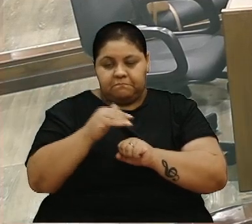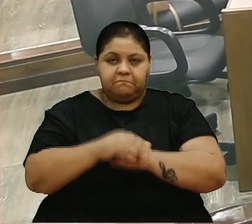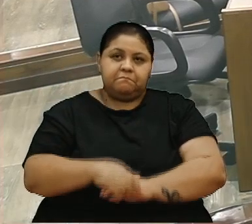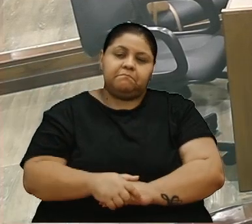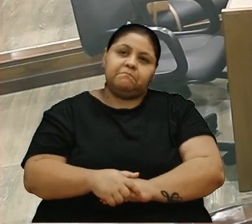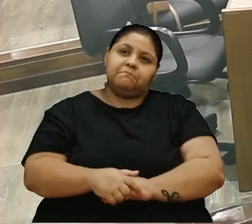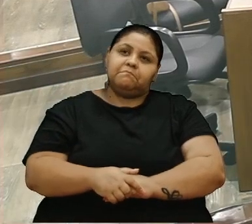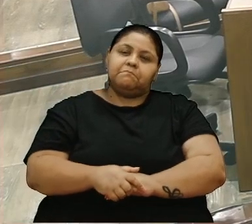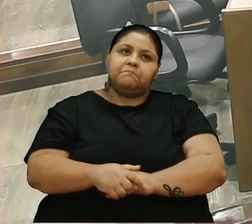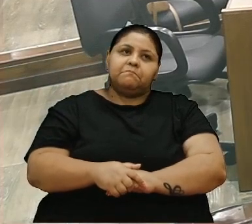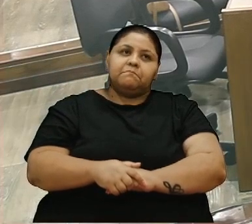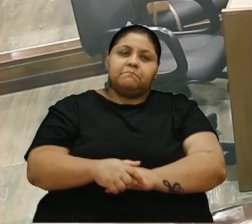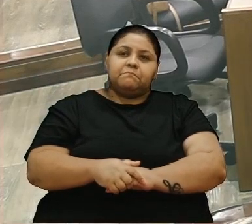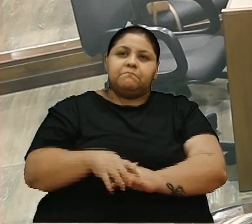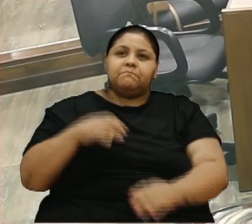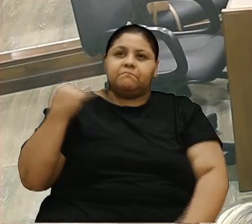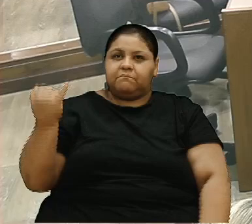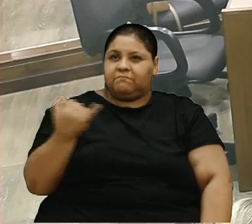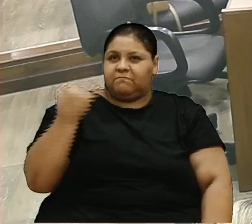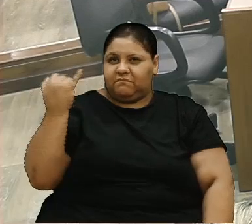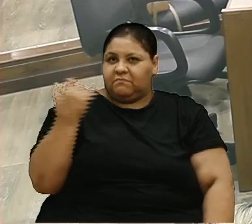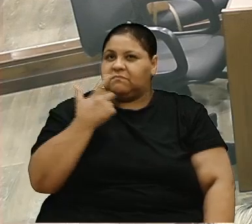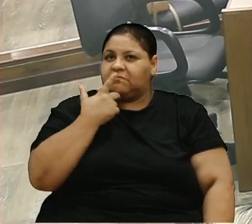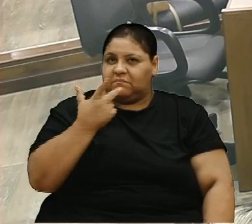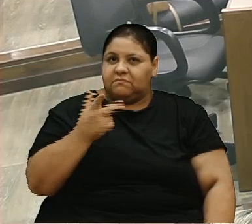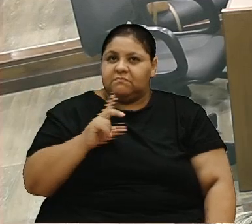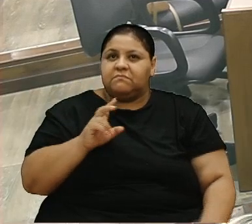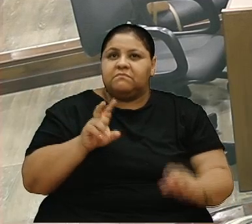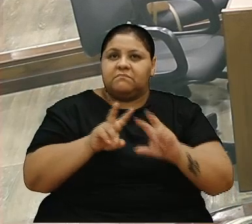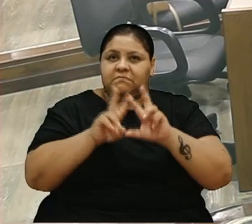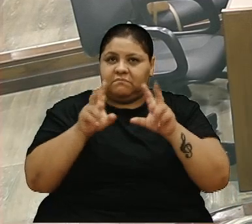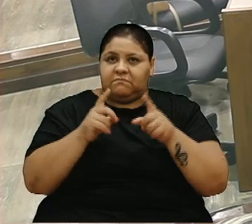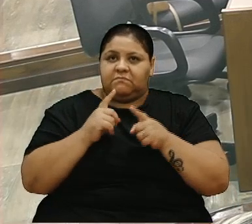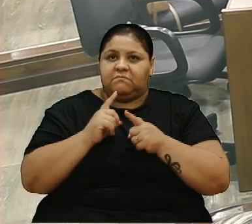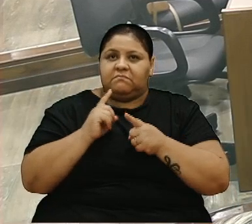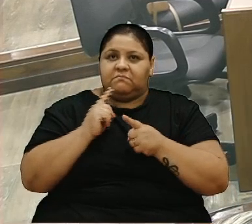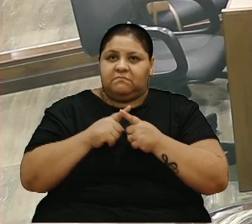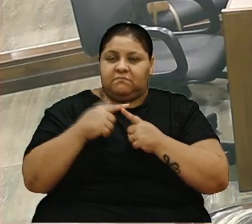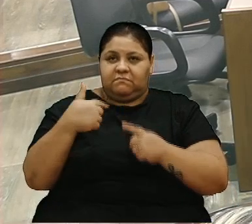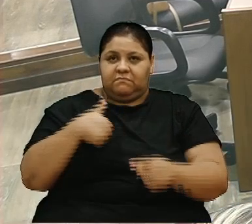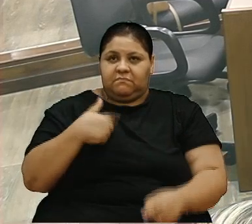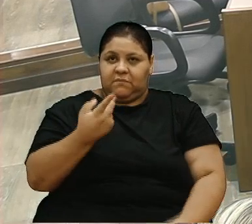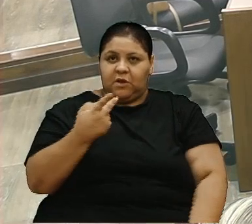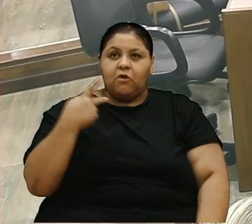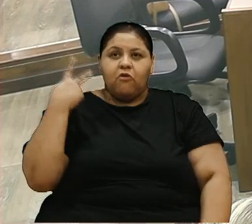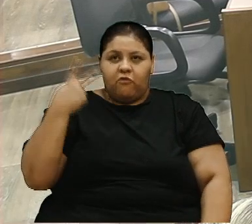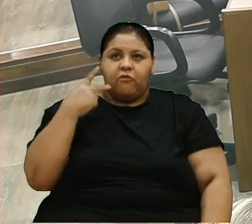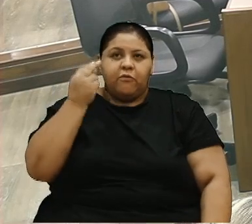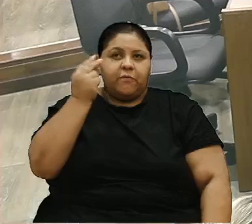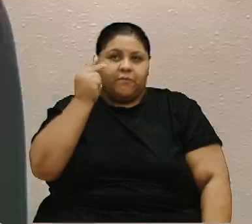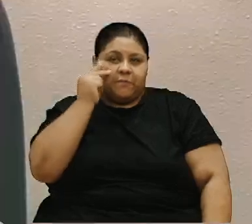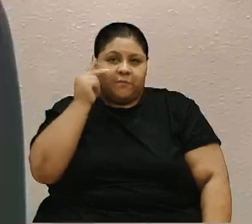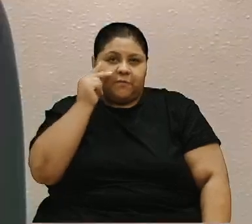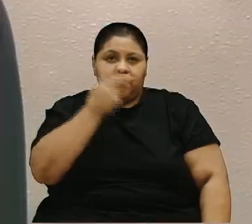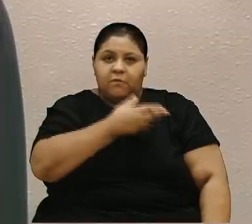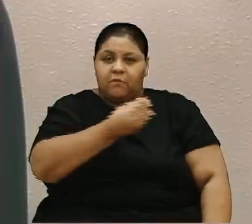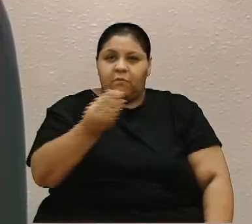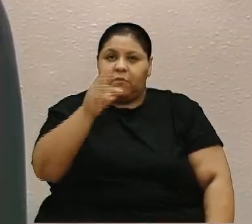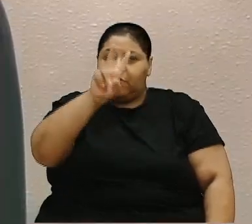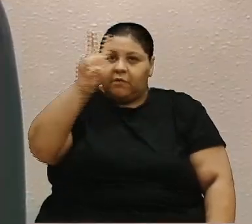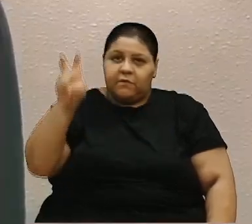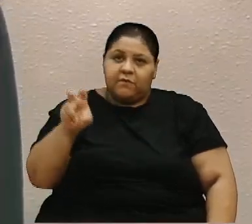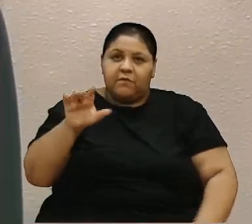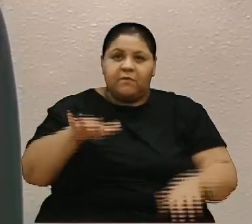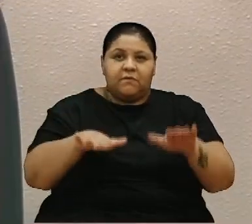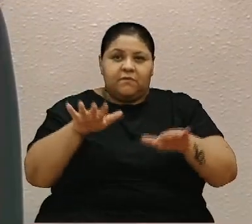vereador. É importante que se tragam essas temáticas, porque eu e o vereador Cláudio Libardi, né, e muitos temas que nós trazemos aqui, às vezes,